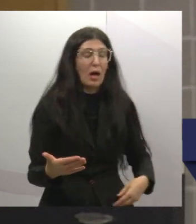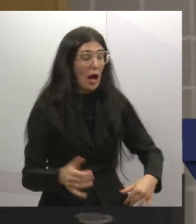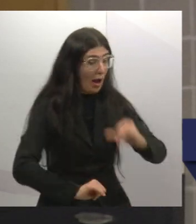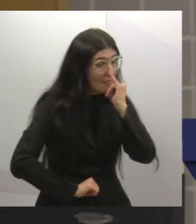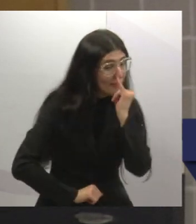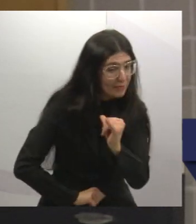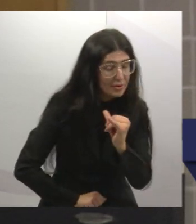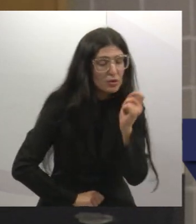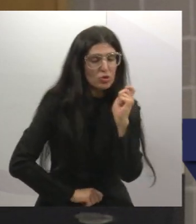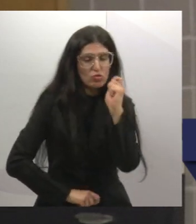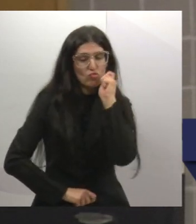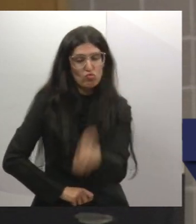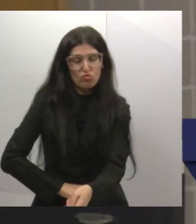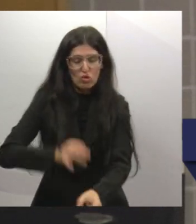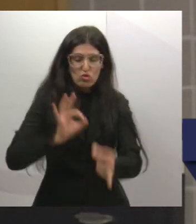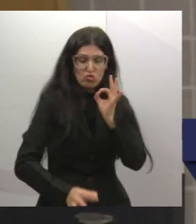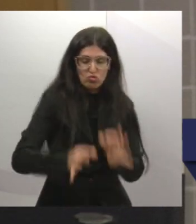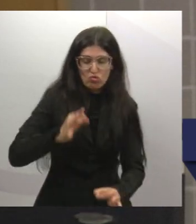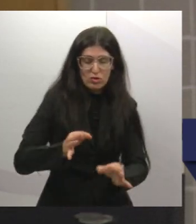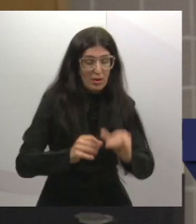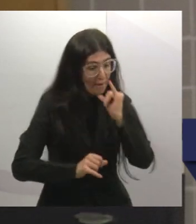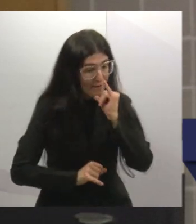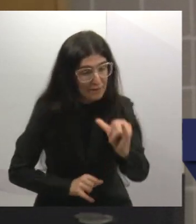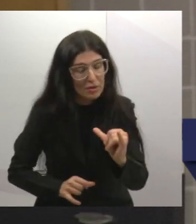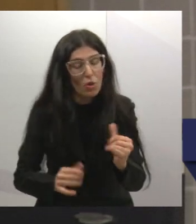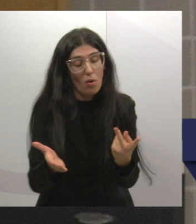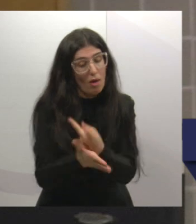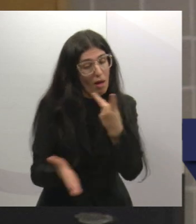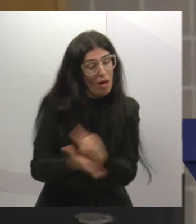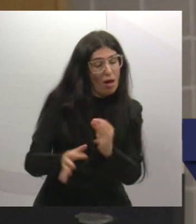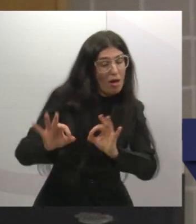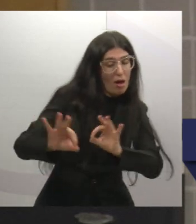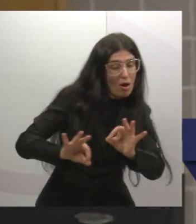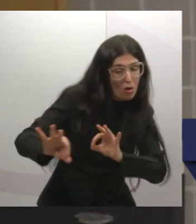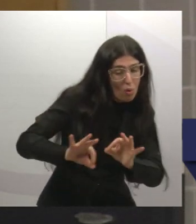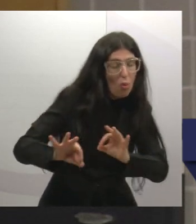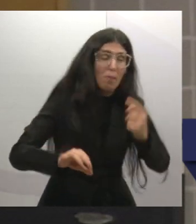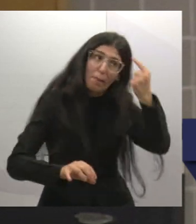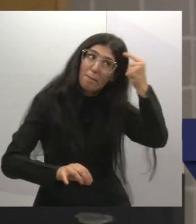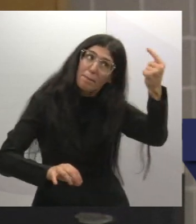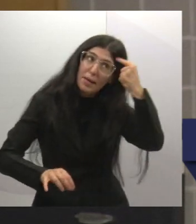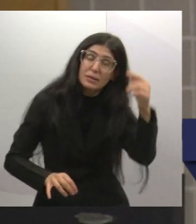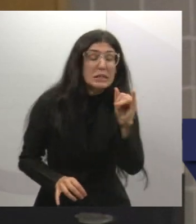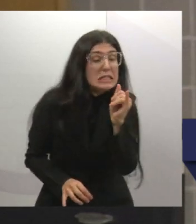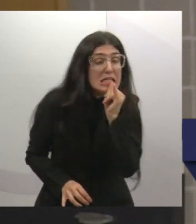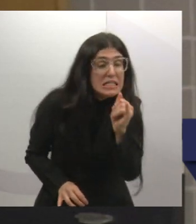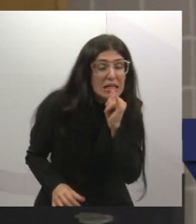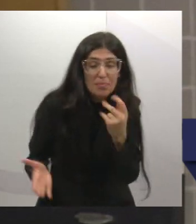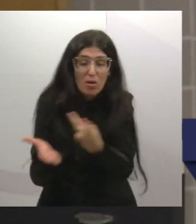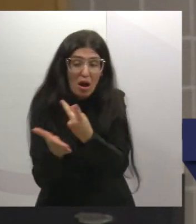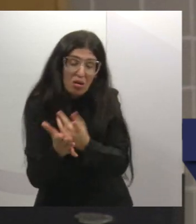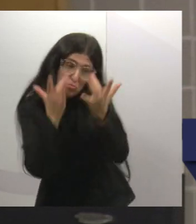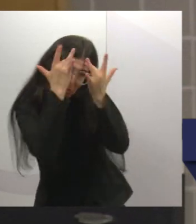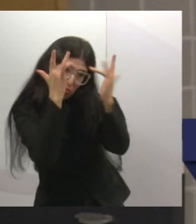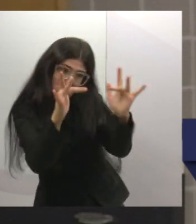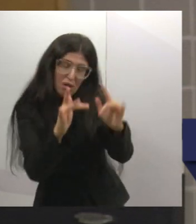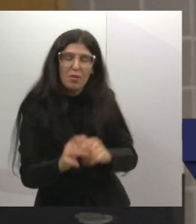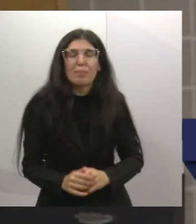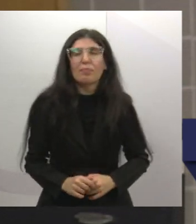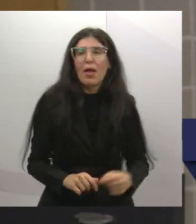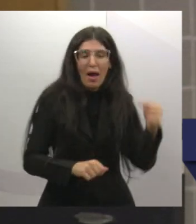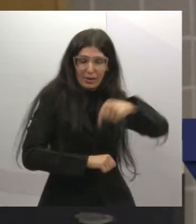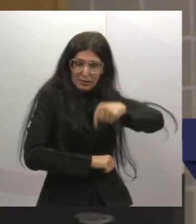né? A equipe hoje, composta pelo senhor Edivan, Francisco e Turci, da controladoria, eles